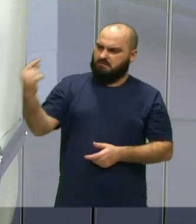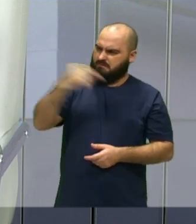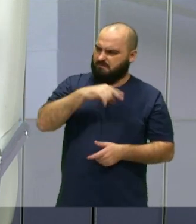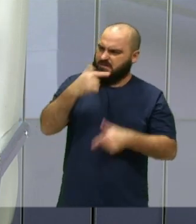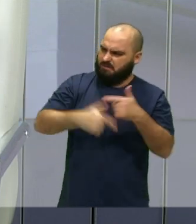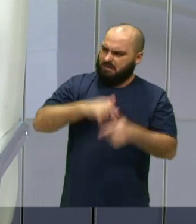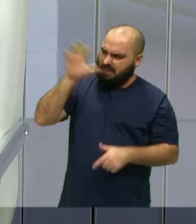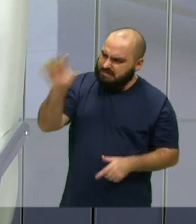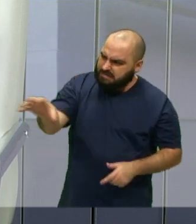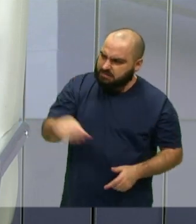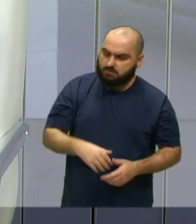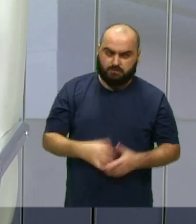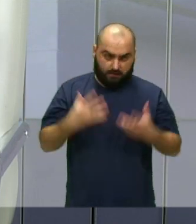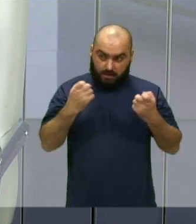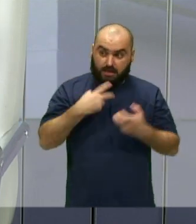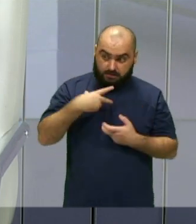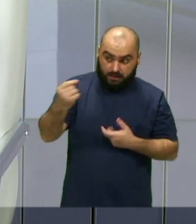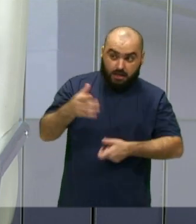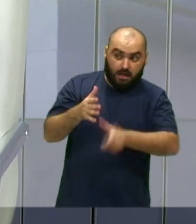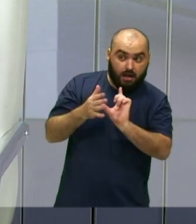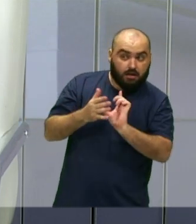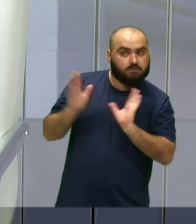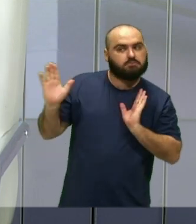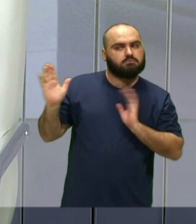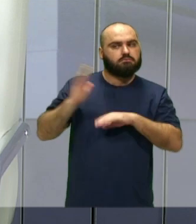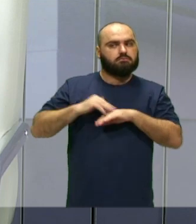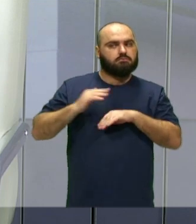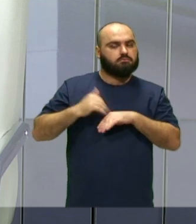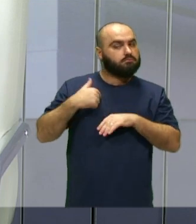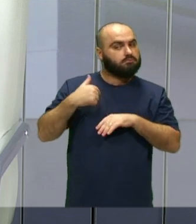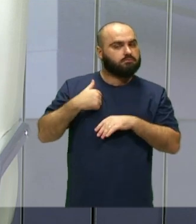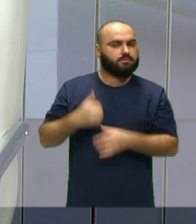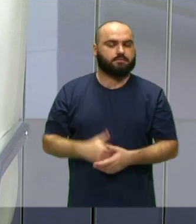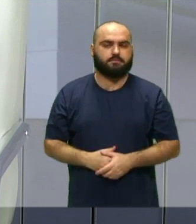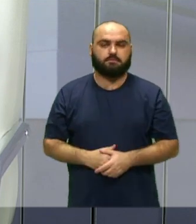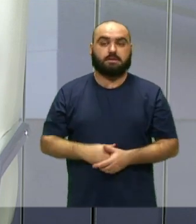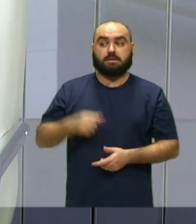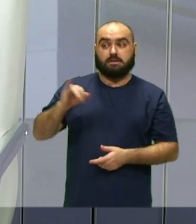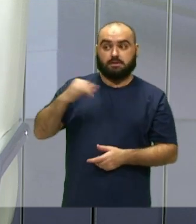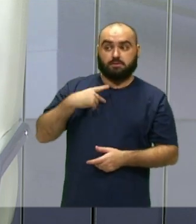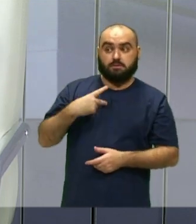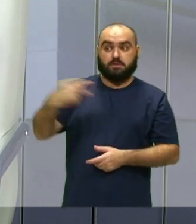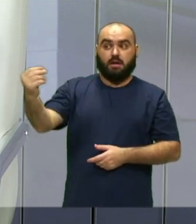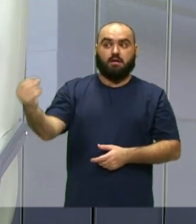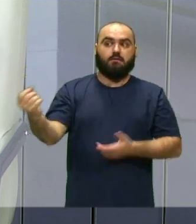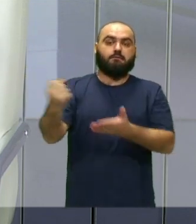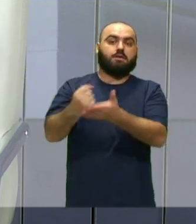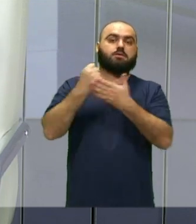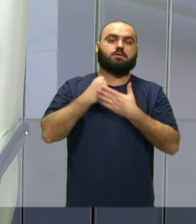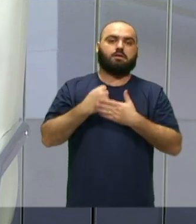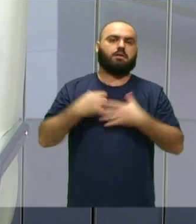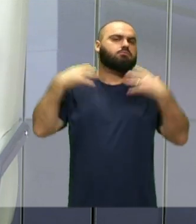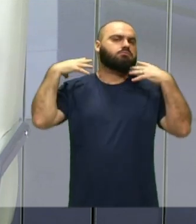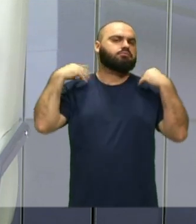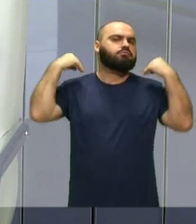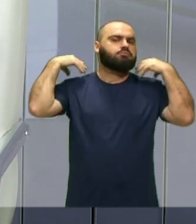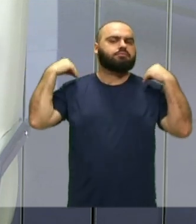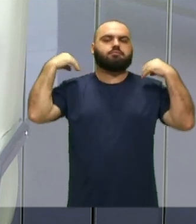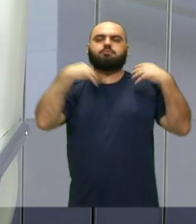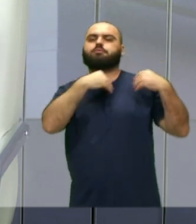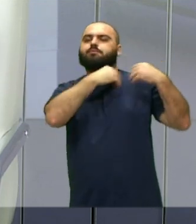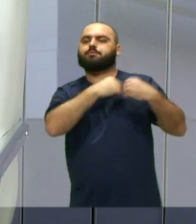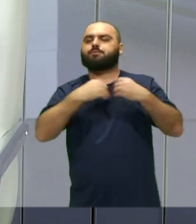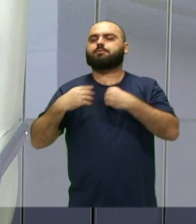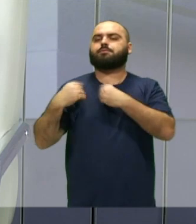assim, quer sair mais cedo, só se fizer aquele favorzinho, só deixa tu isso, tu vem aqui, me ajudar aqui, uma massagenzinha nas costas. Às